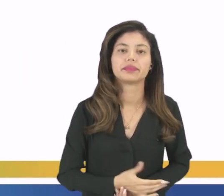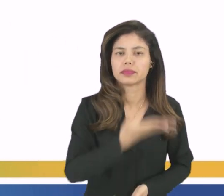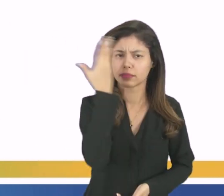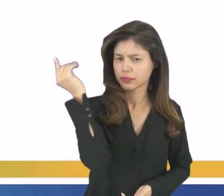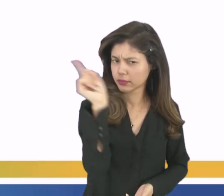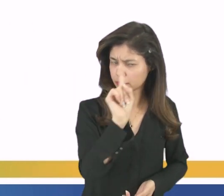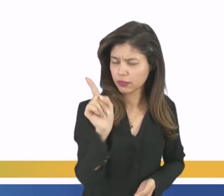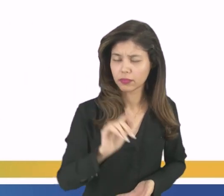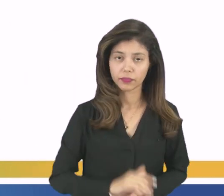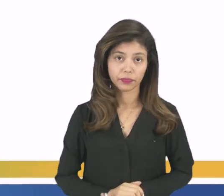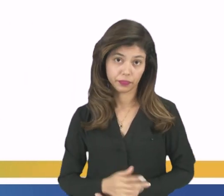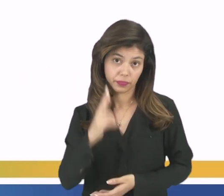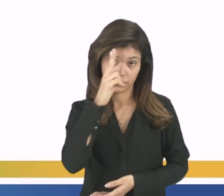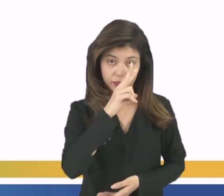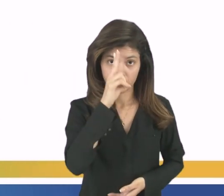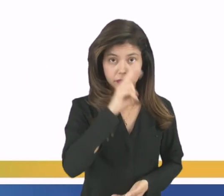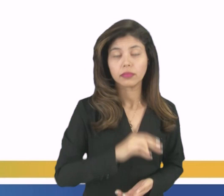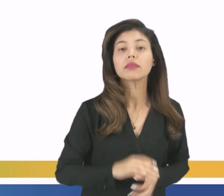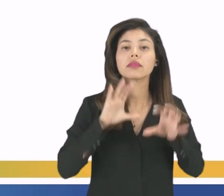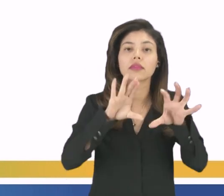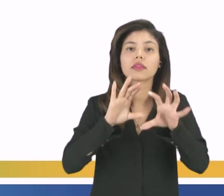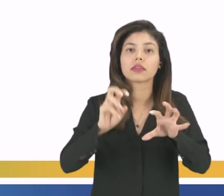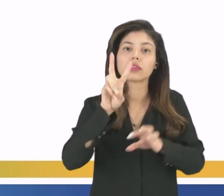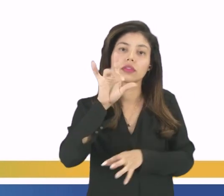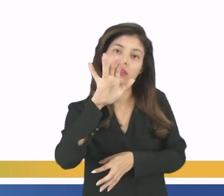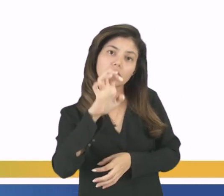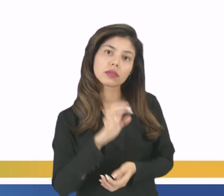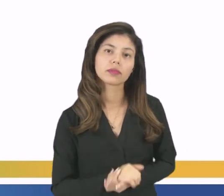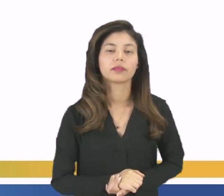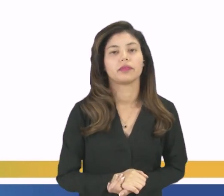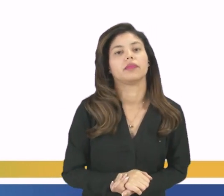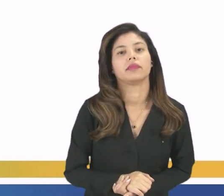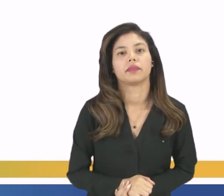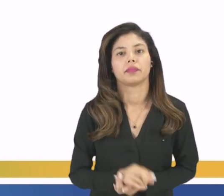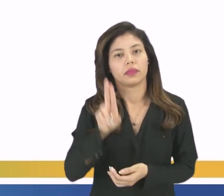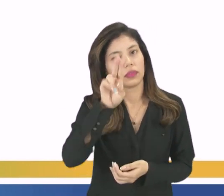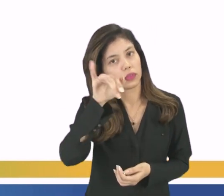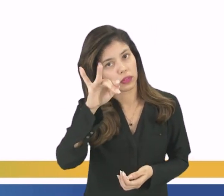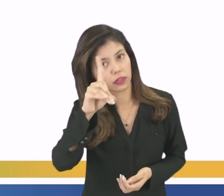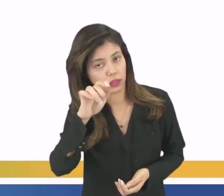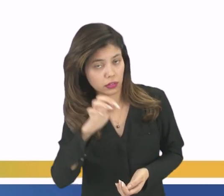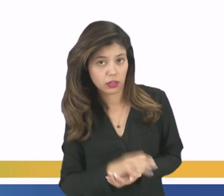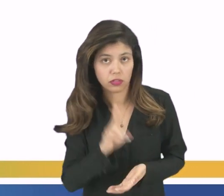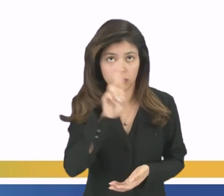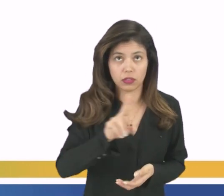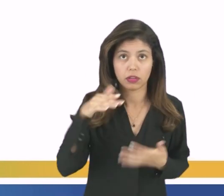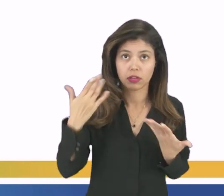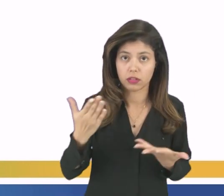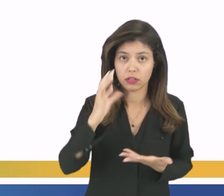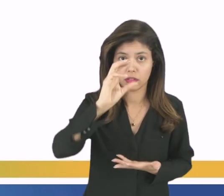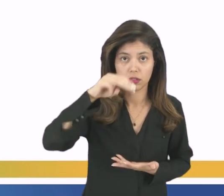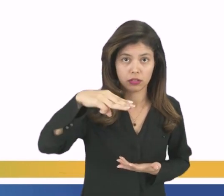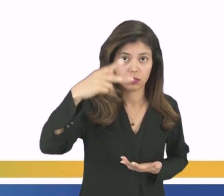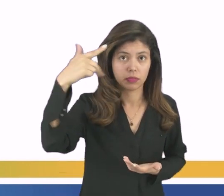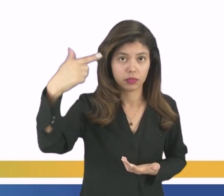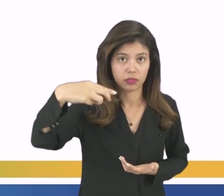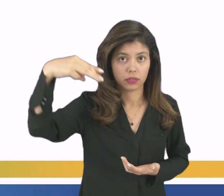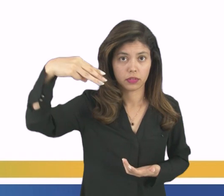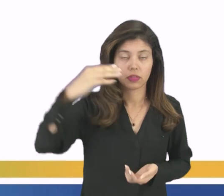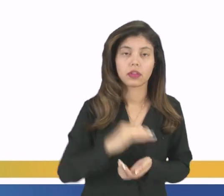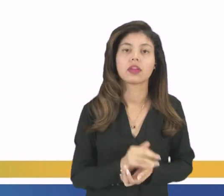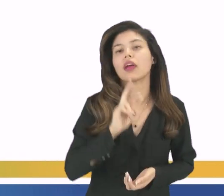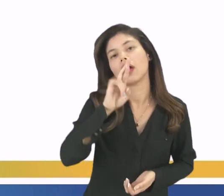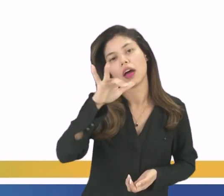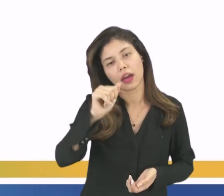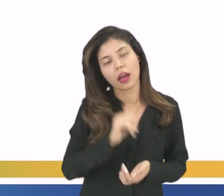não esquecer. Lembrando que aqui falou de volume, tá? É a unidade que está sendo usada aqui elevada ao cubo. Aqui falou de